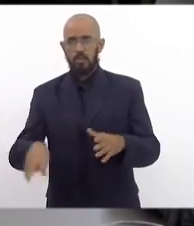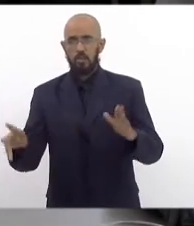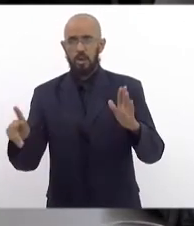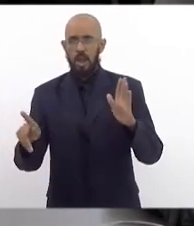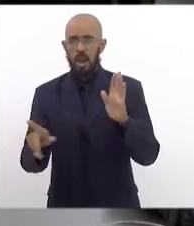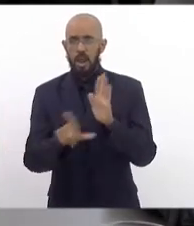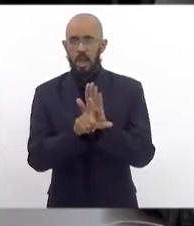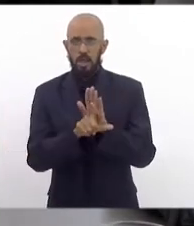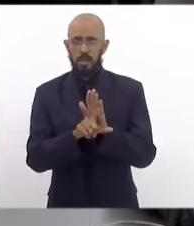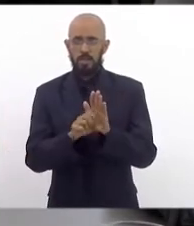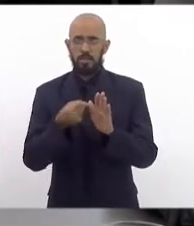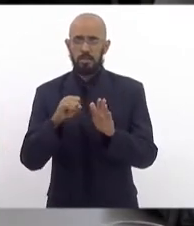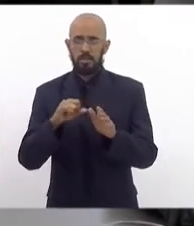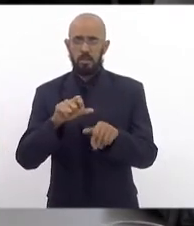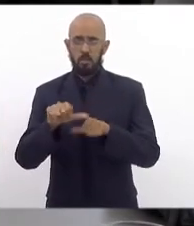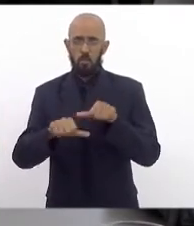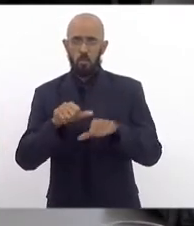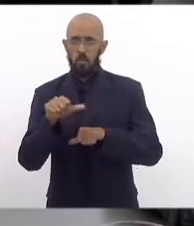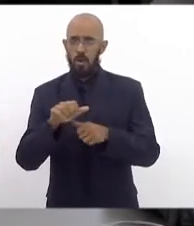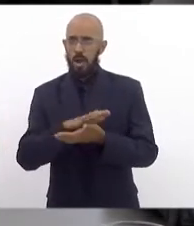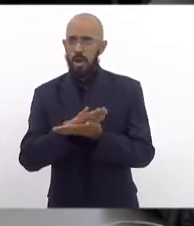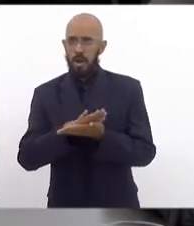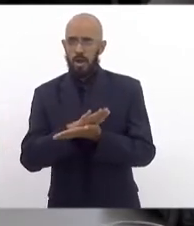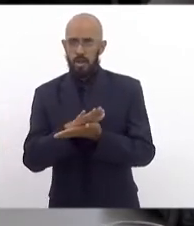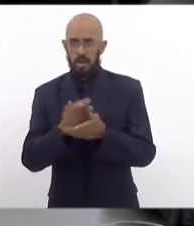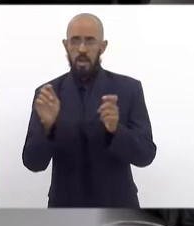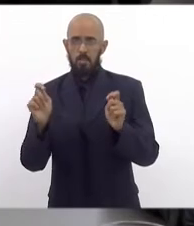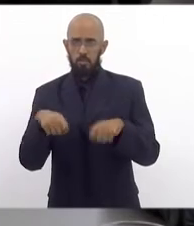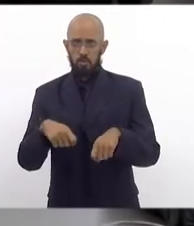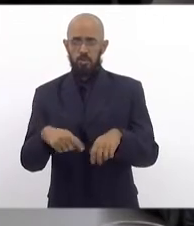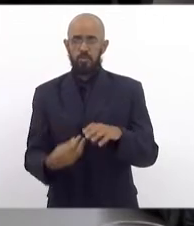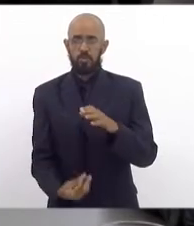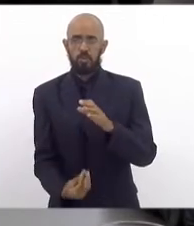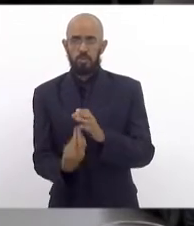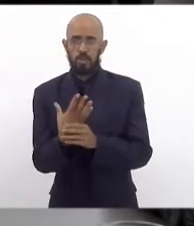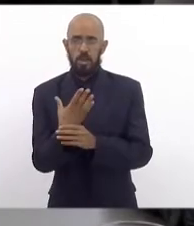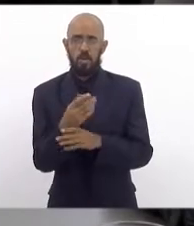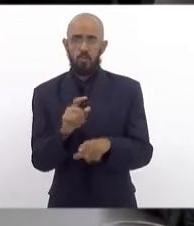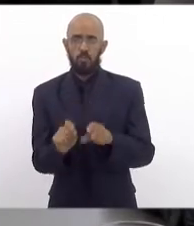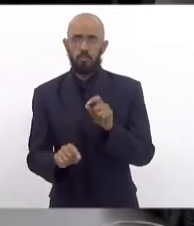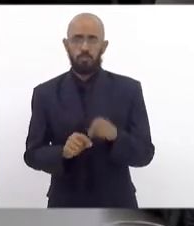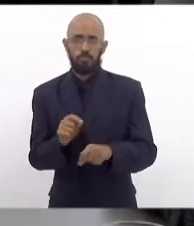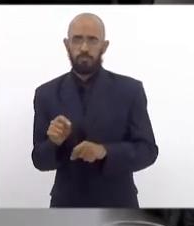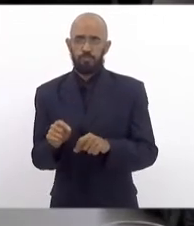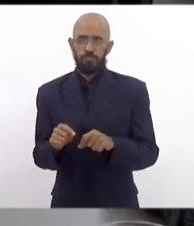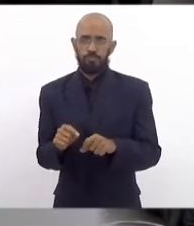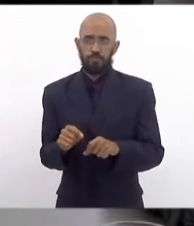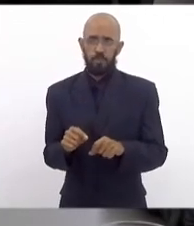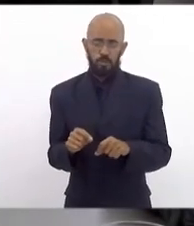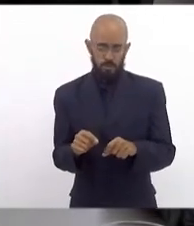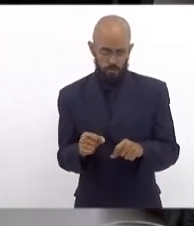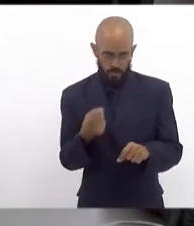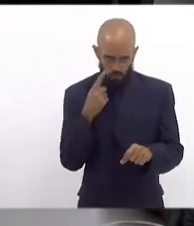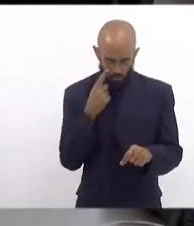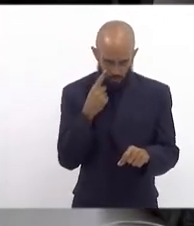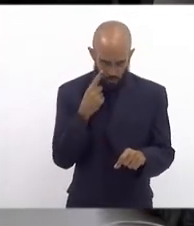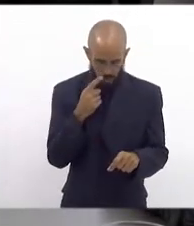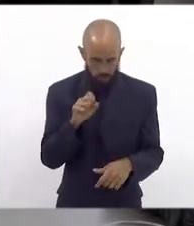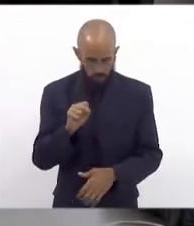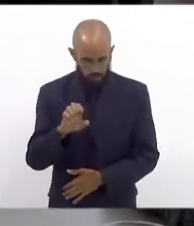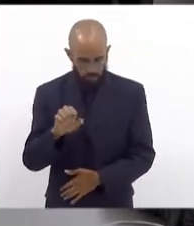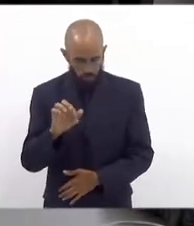eu acho que é possível se criar é porque aí é uma questão de criar uma inscrição aí ver com a fazenda